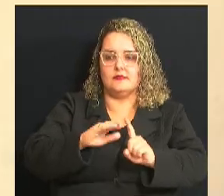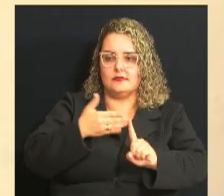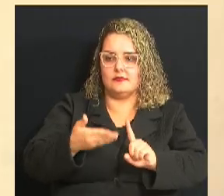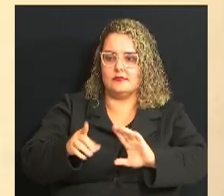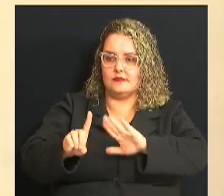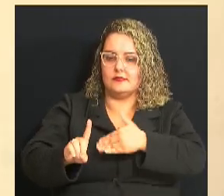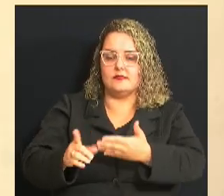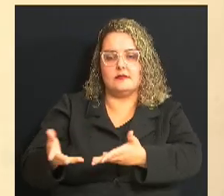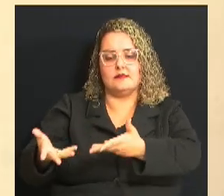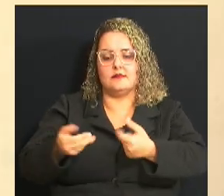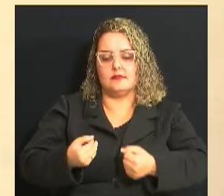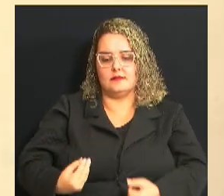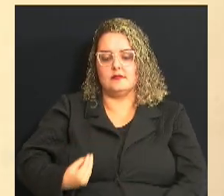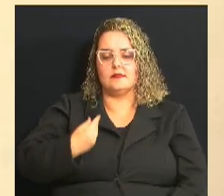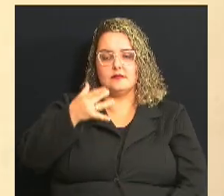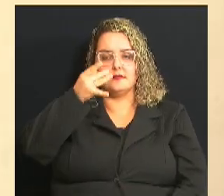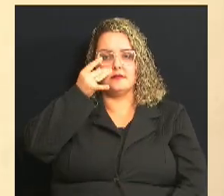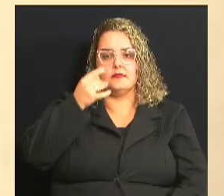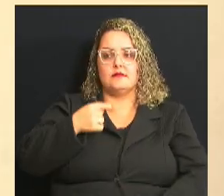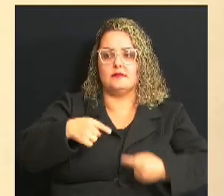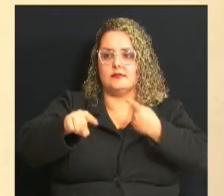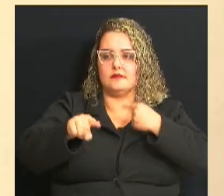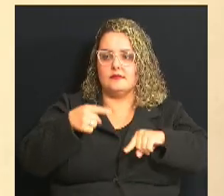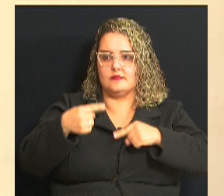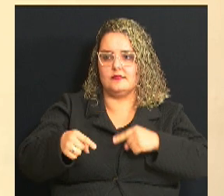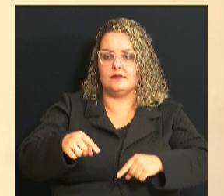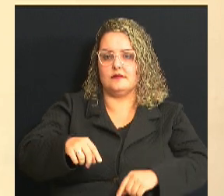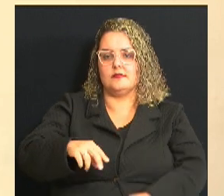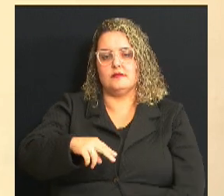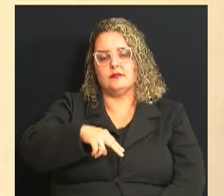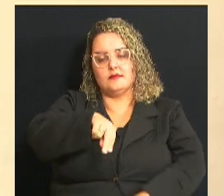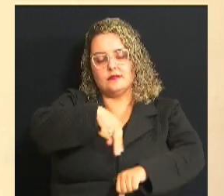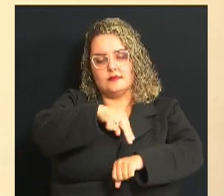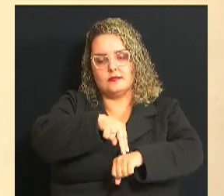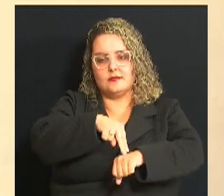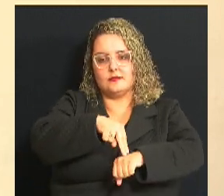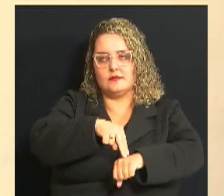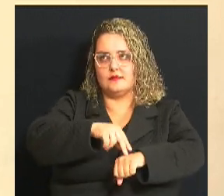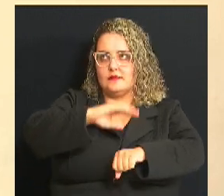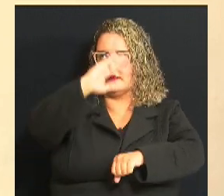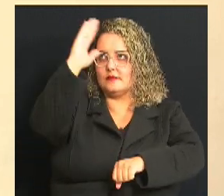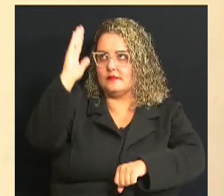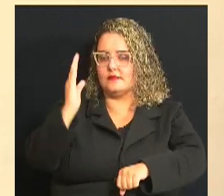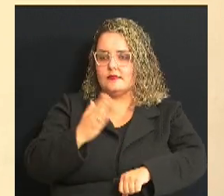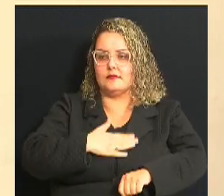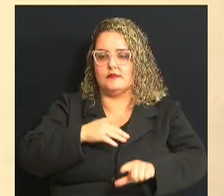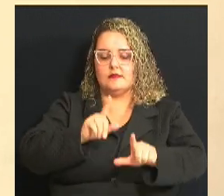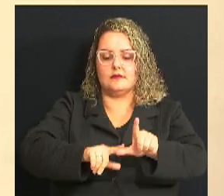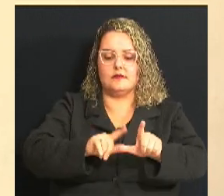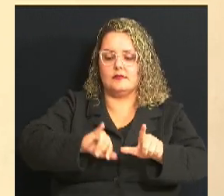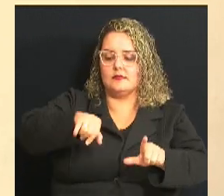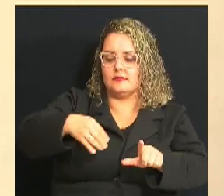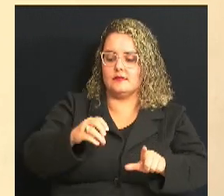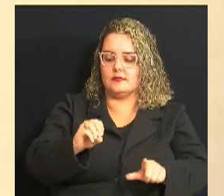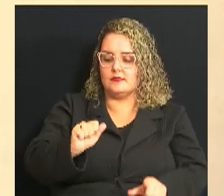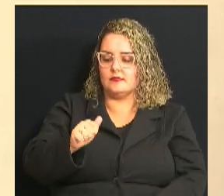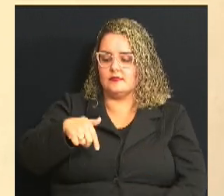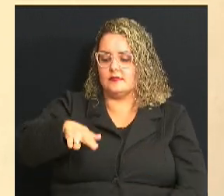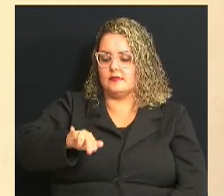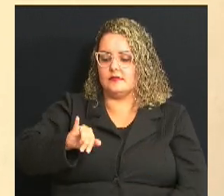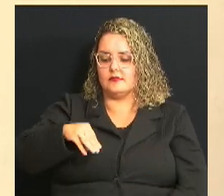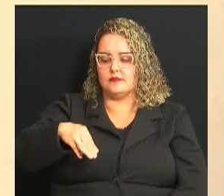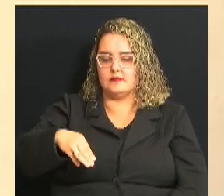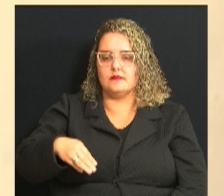Convidamos os presentes para a execução do Hino Nacional Brasileiro, letra de Joaquim Osório Duque Estrada